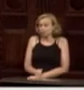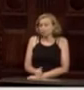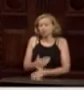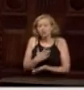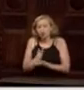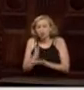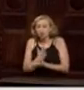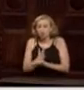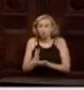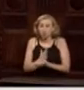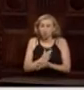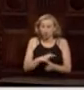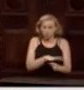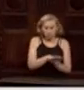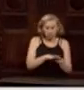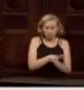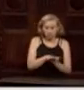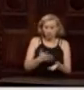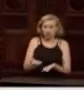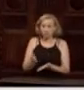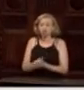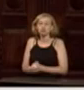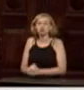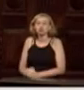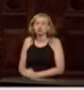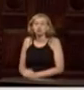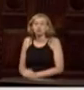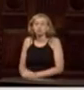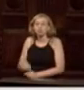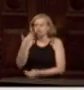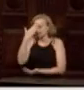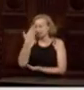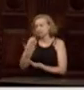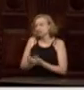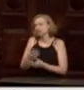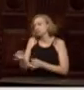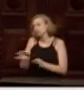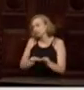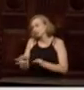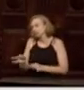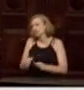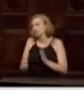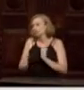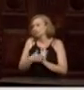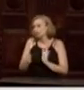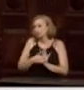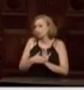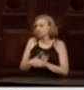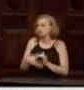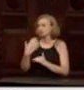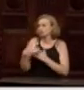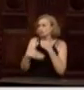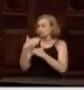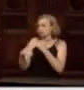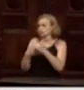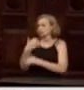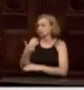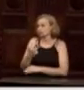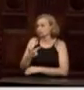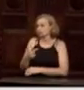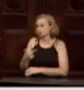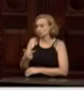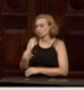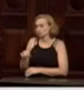setores, deputada Rejane, que ainda acreditam nesse projeto e nessa proposta, e nessa estrutura de poder e de governo.